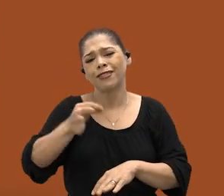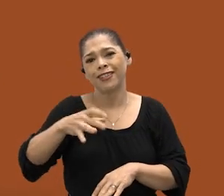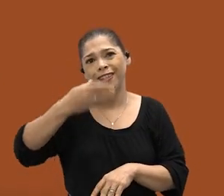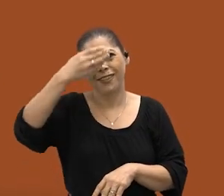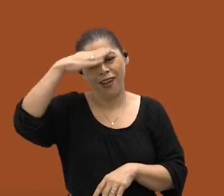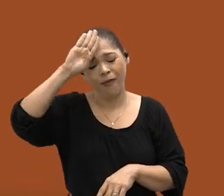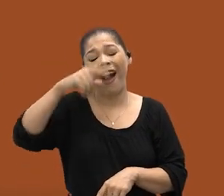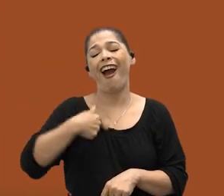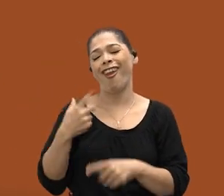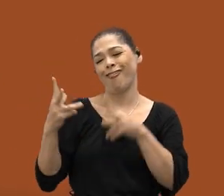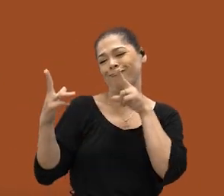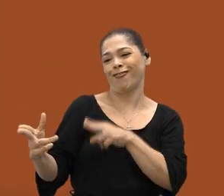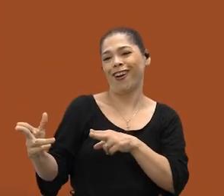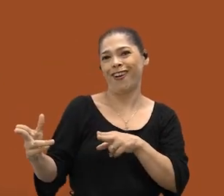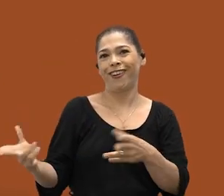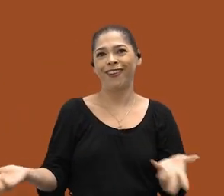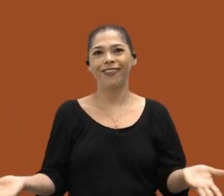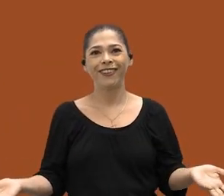eu